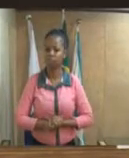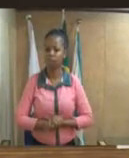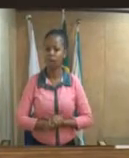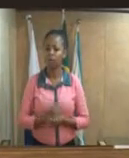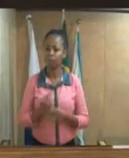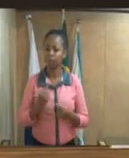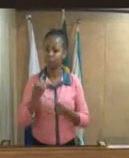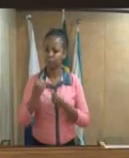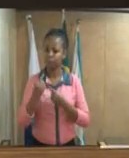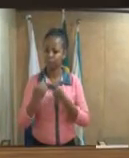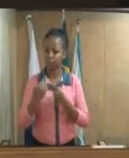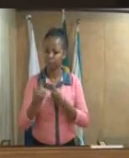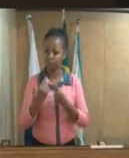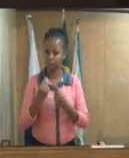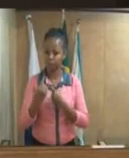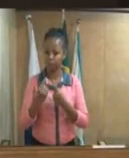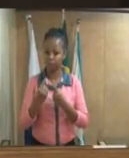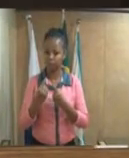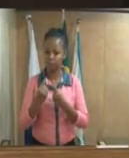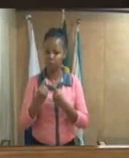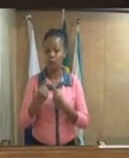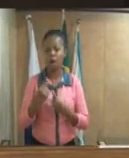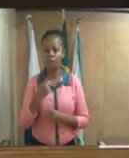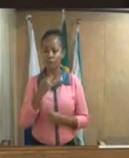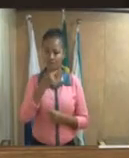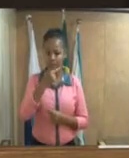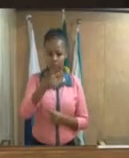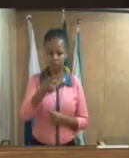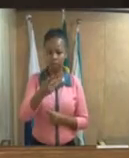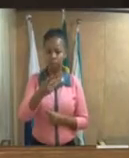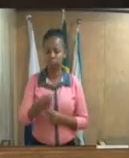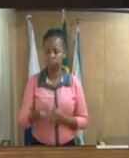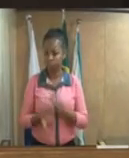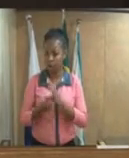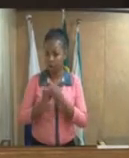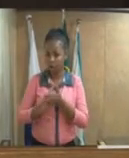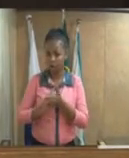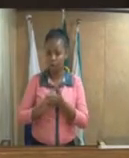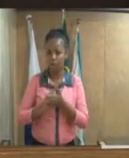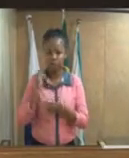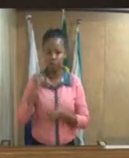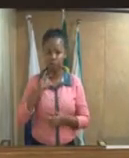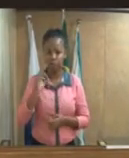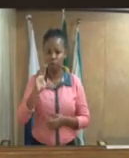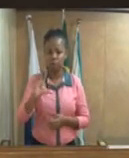do meu colega que antecedeu, o nobre vereador Cláudio Tomás,